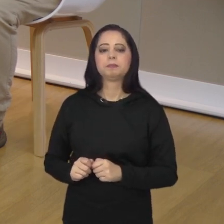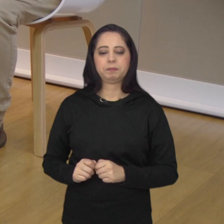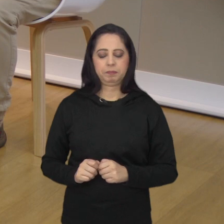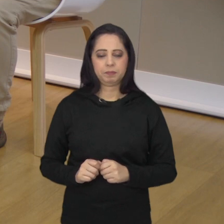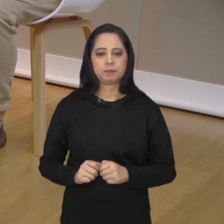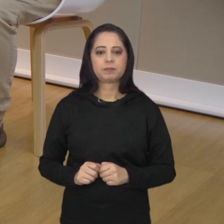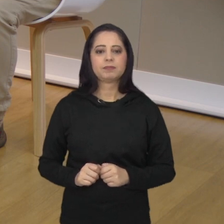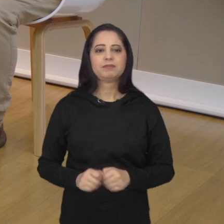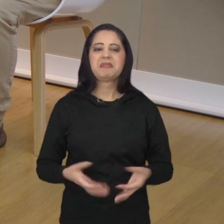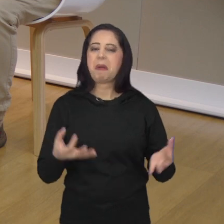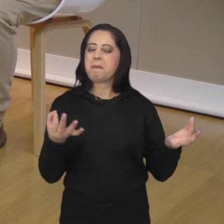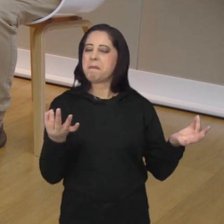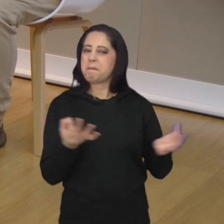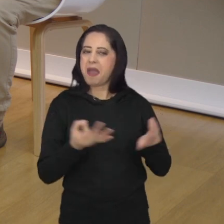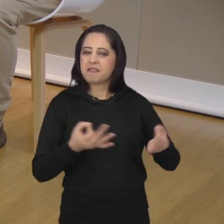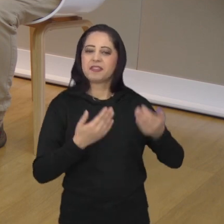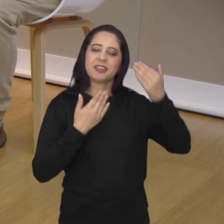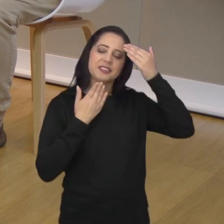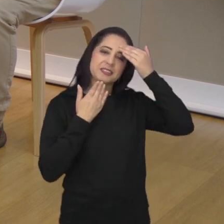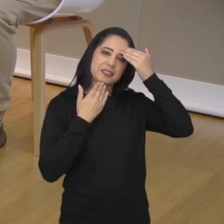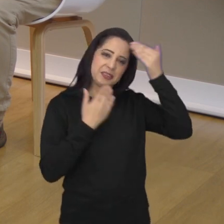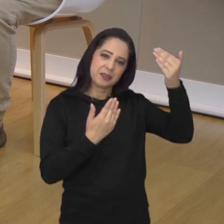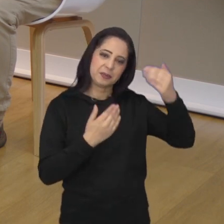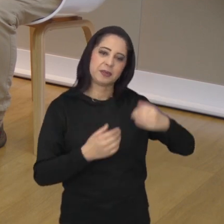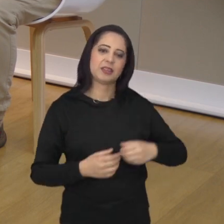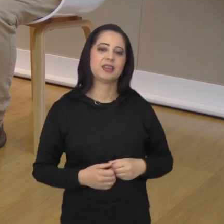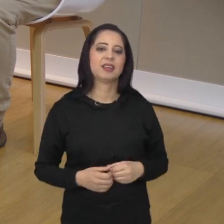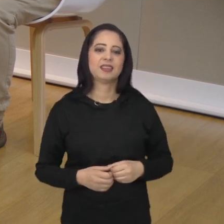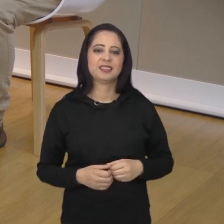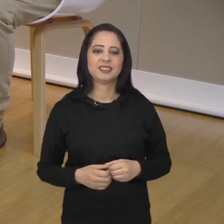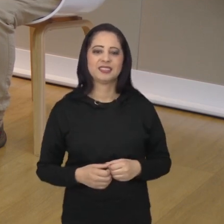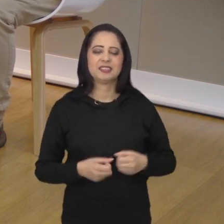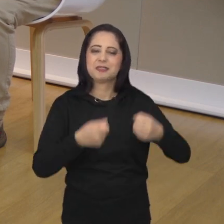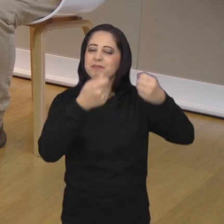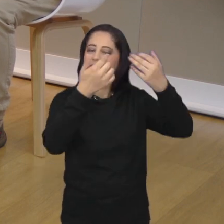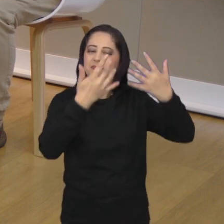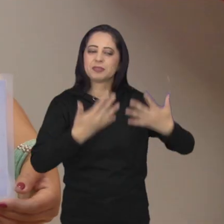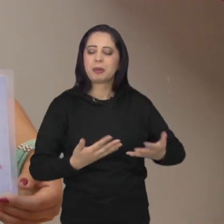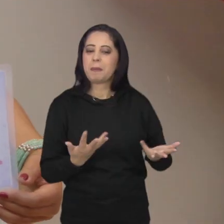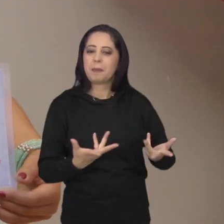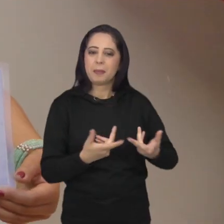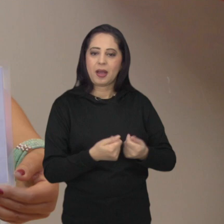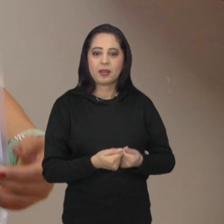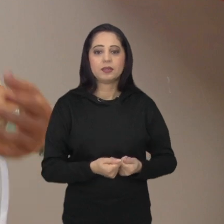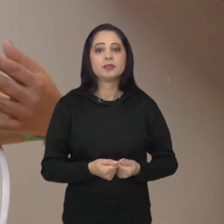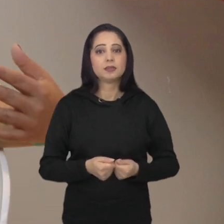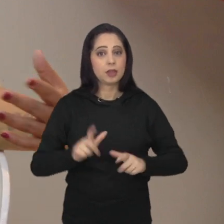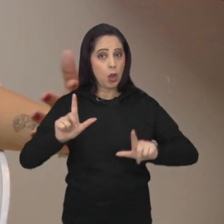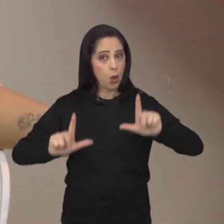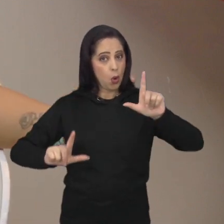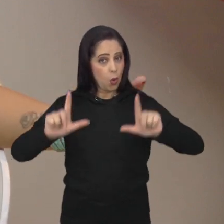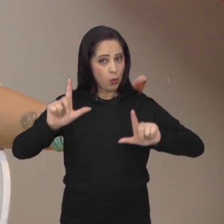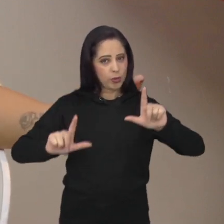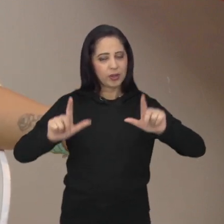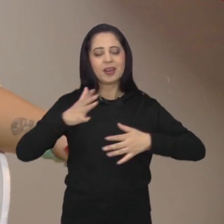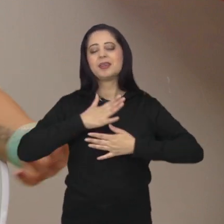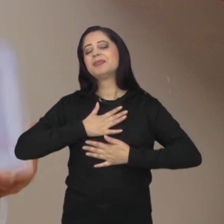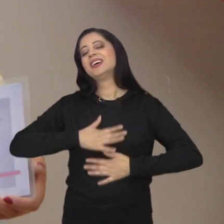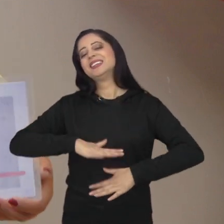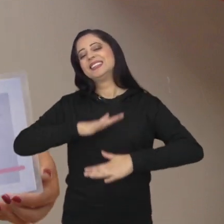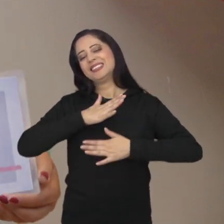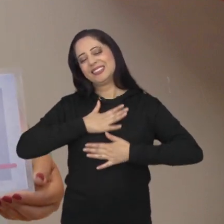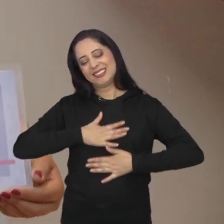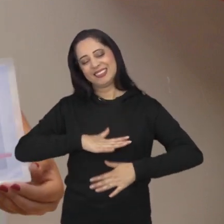regularmente. Perfeito. Muito obrigada, professor Sérgio. Foi Obrigado. muito Eu que esclarecedor. agradeço. Um programa bem relaxante, podemos